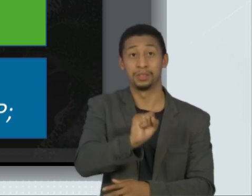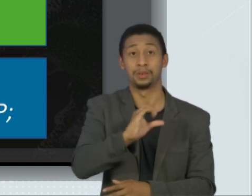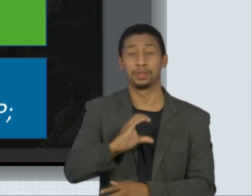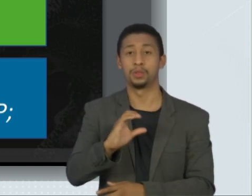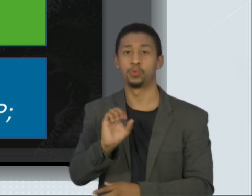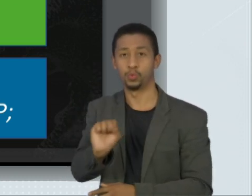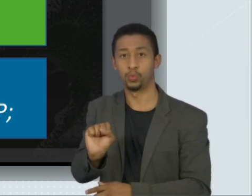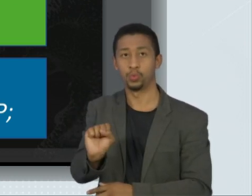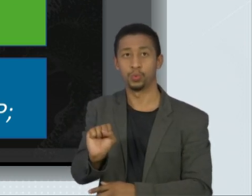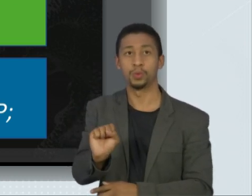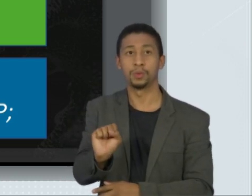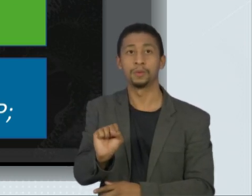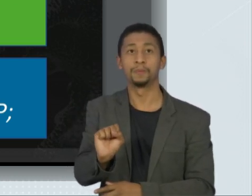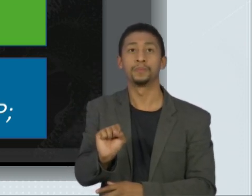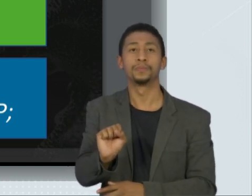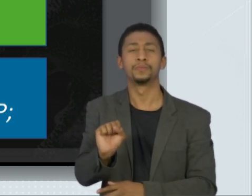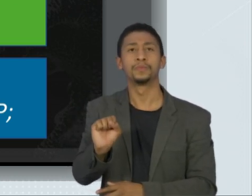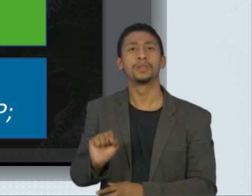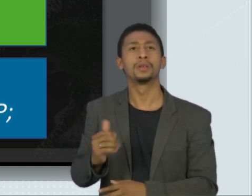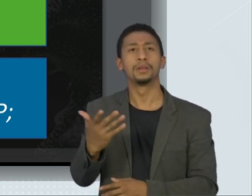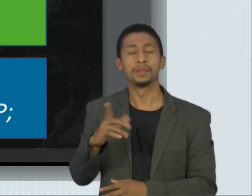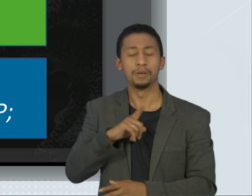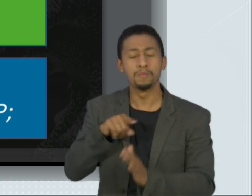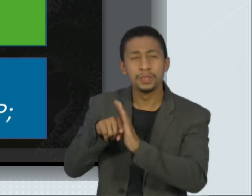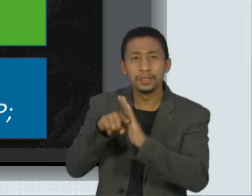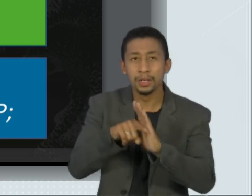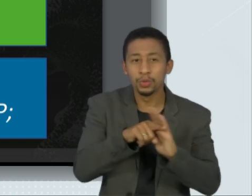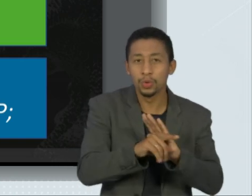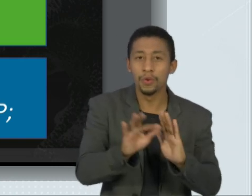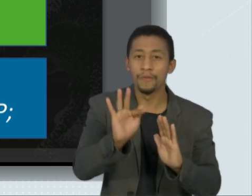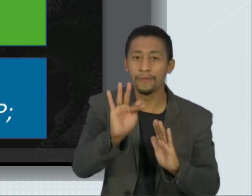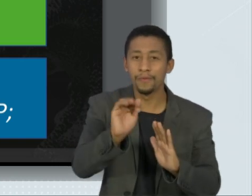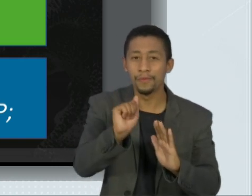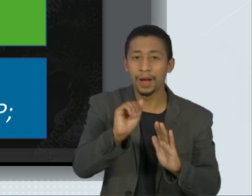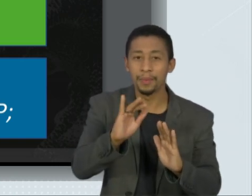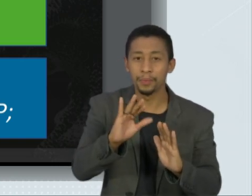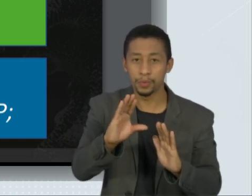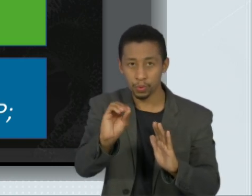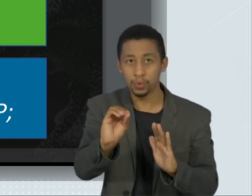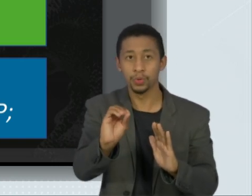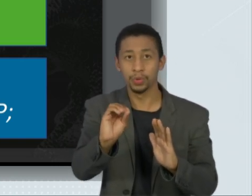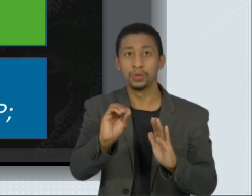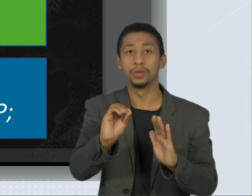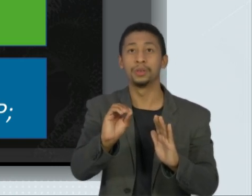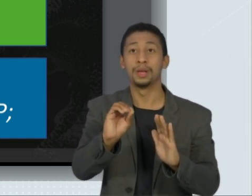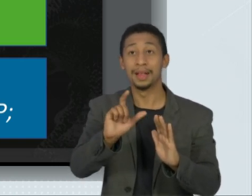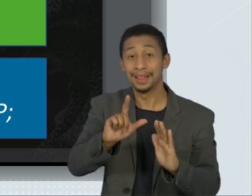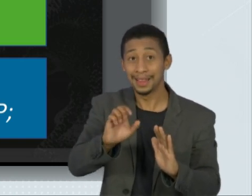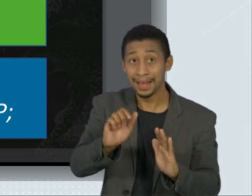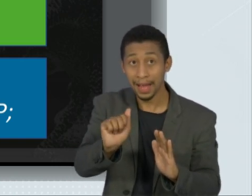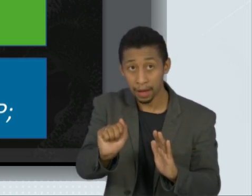Temos lá o pesquisador Fábio Leal, que é o responsável.